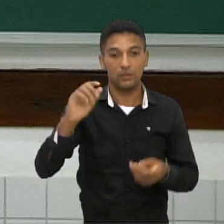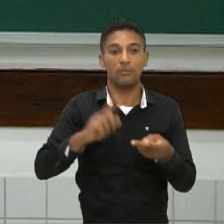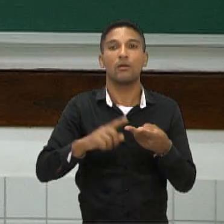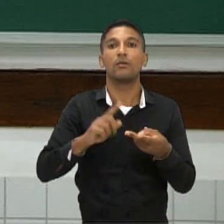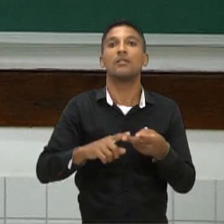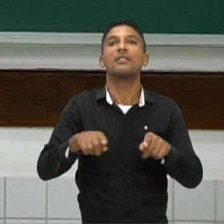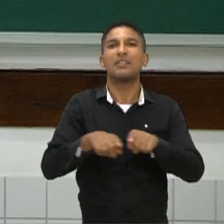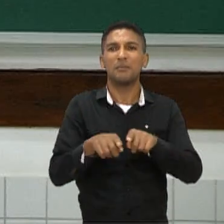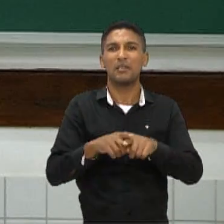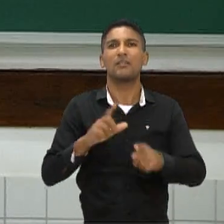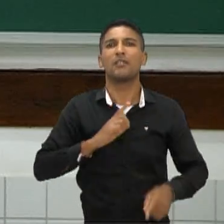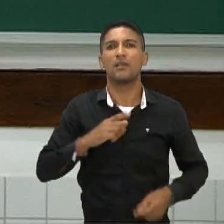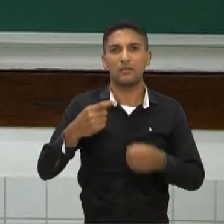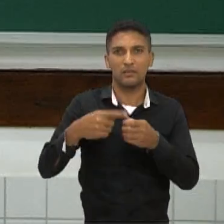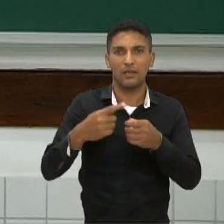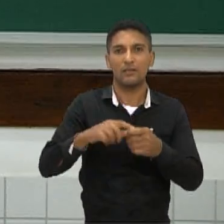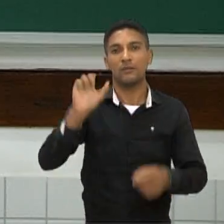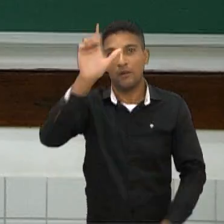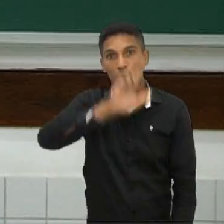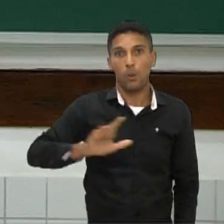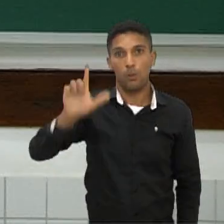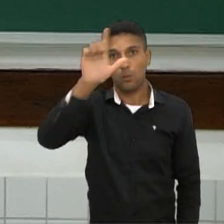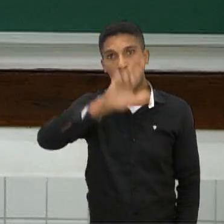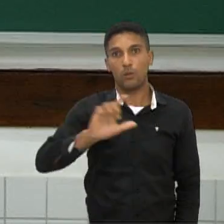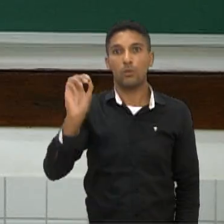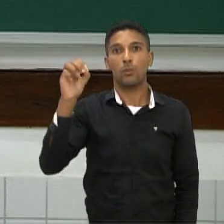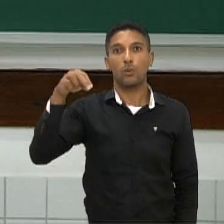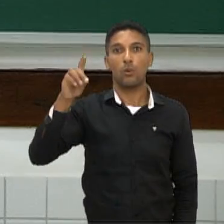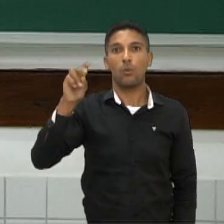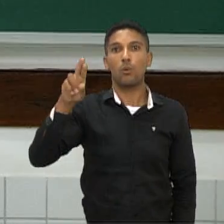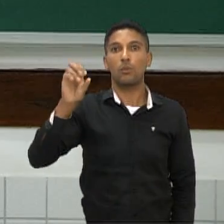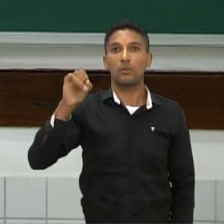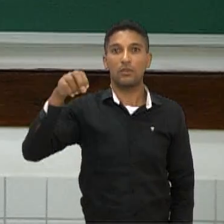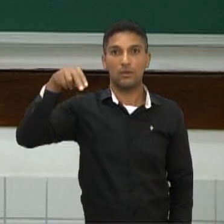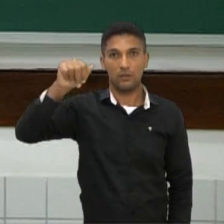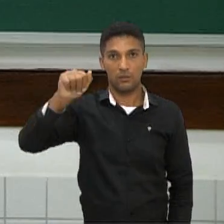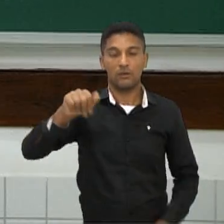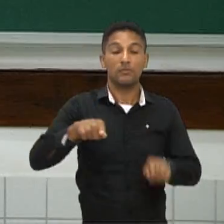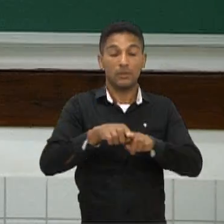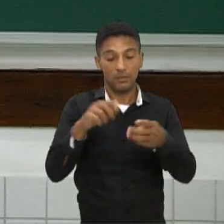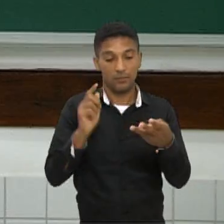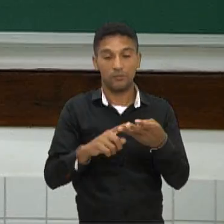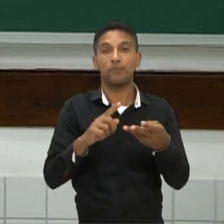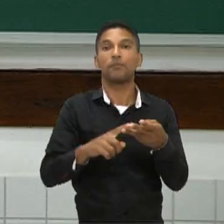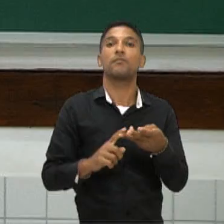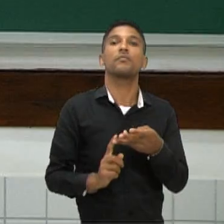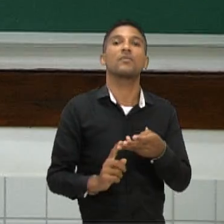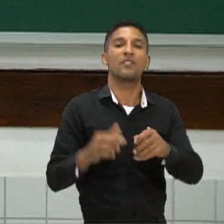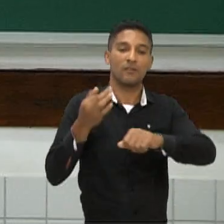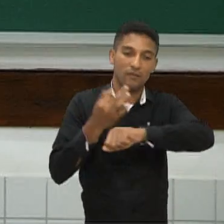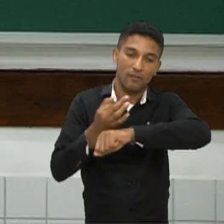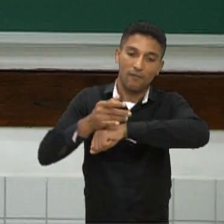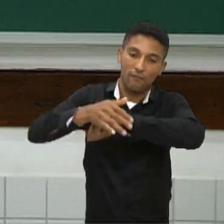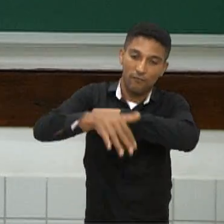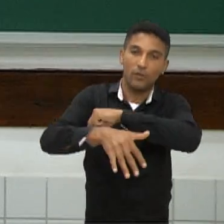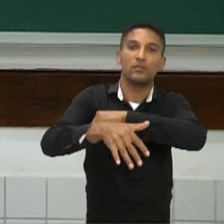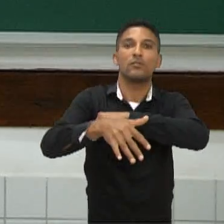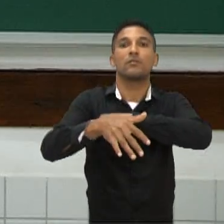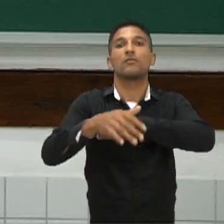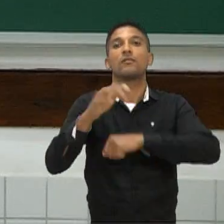norte, principalmente do nosso estado, um dos maiores produtores de grãos, né? Foz do Iguaçu, a